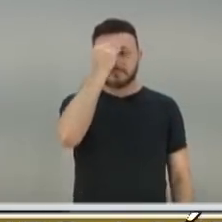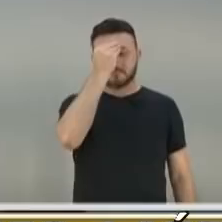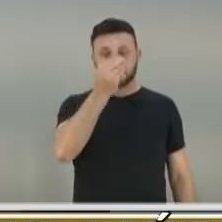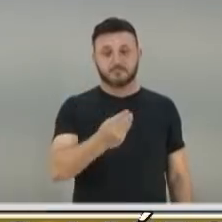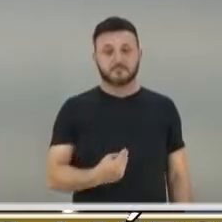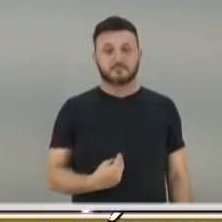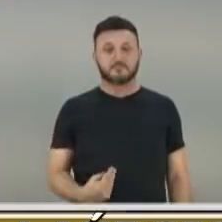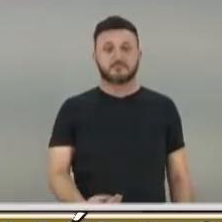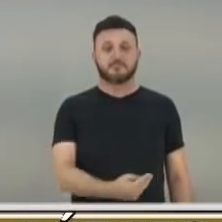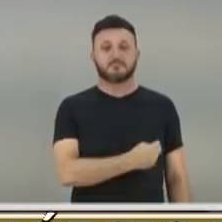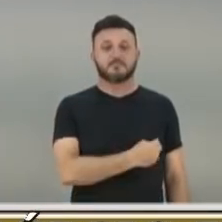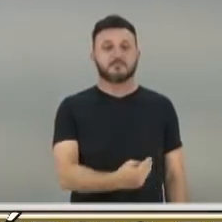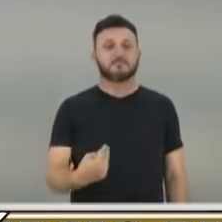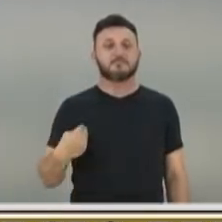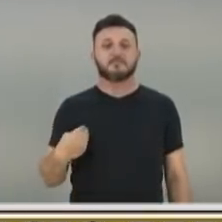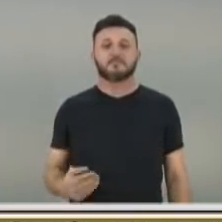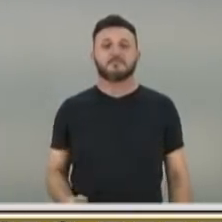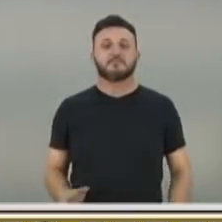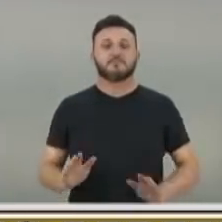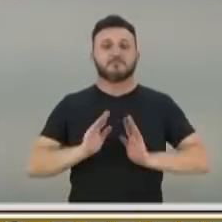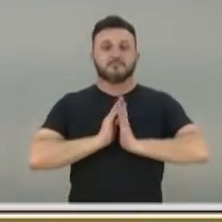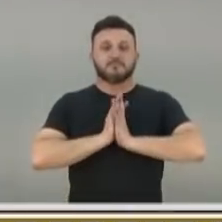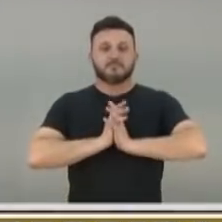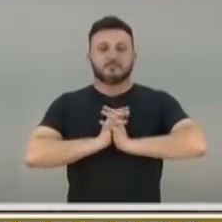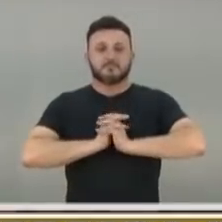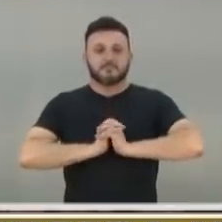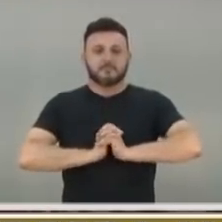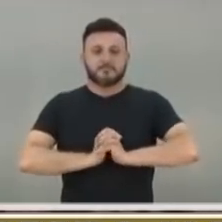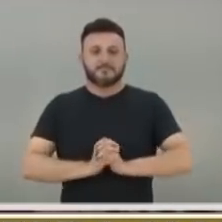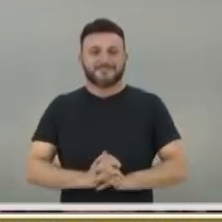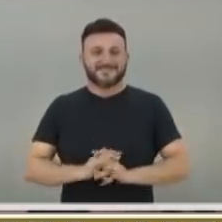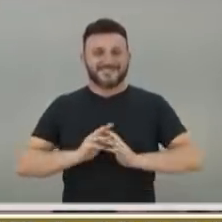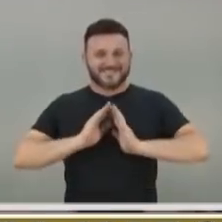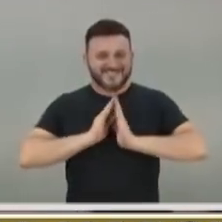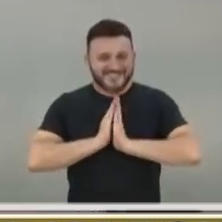e do Espírito Santo. Amém. Amém.